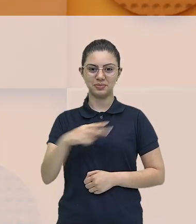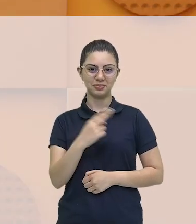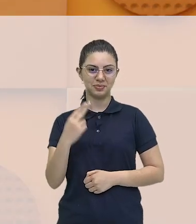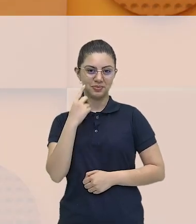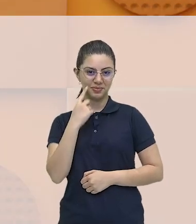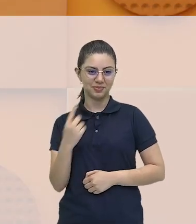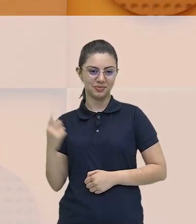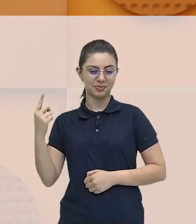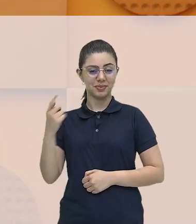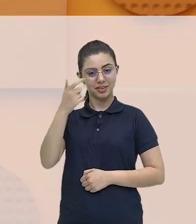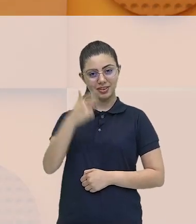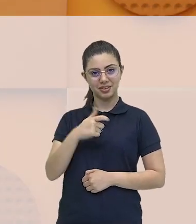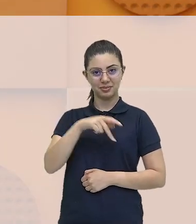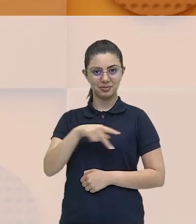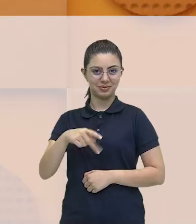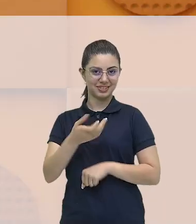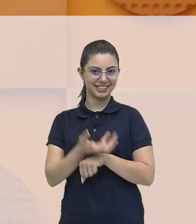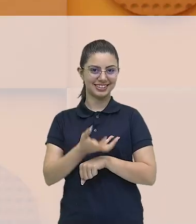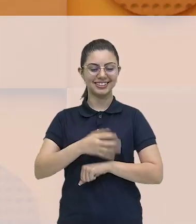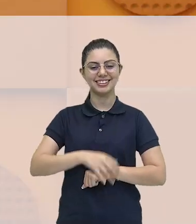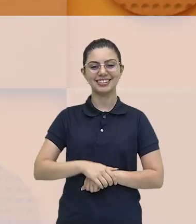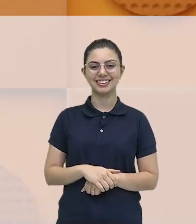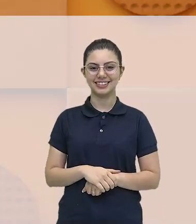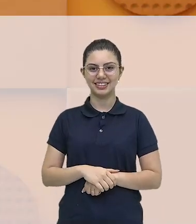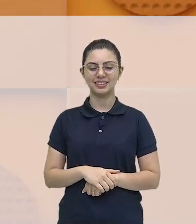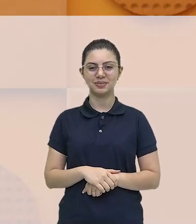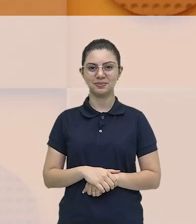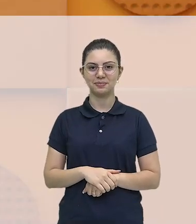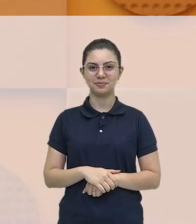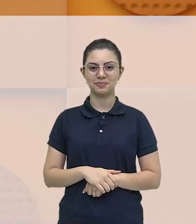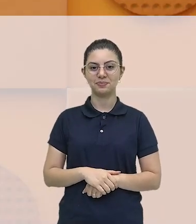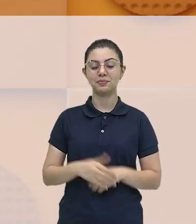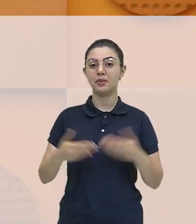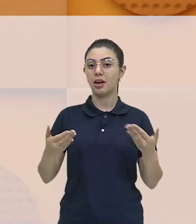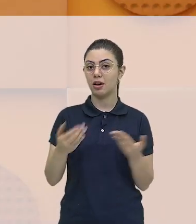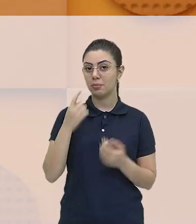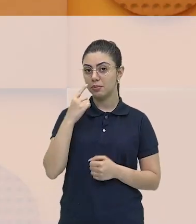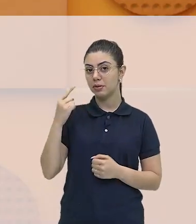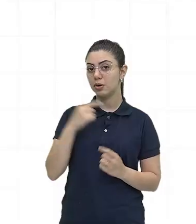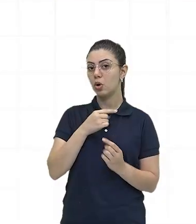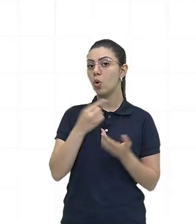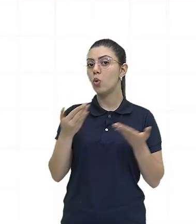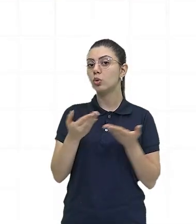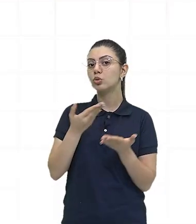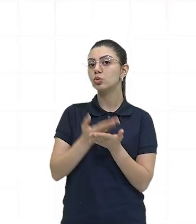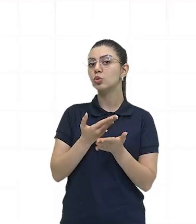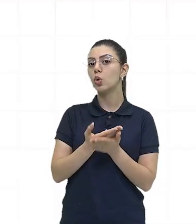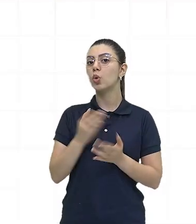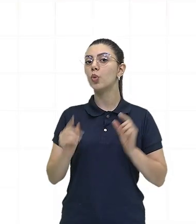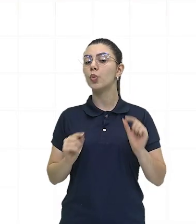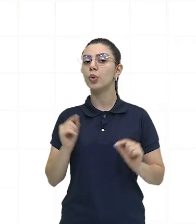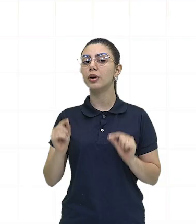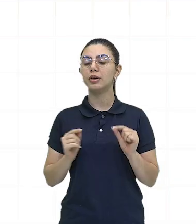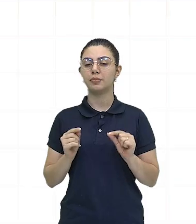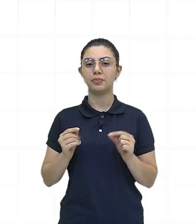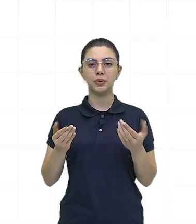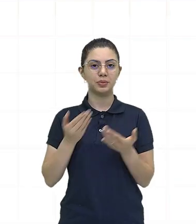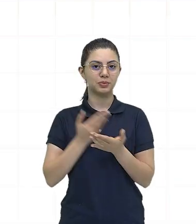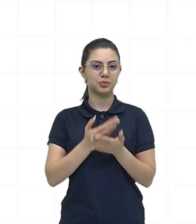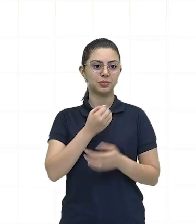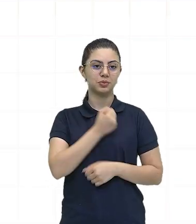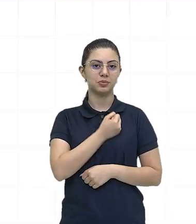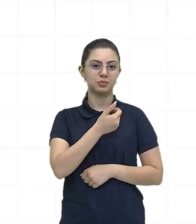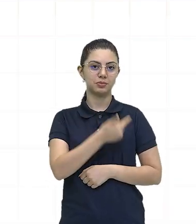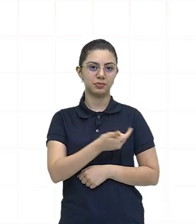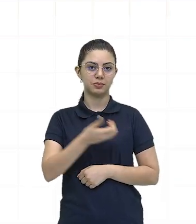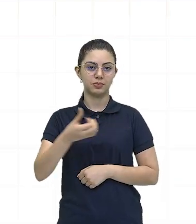Sandréia Cascais, professora desse componente. Vamos verificar qual é esta aula de hoje. Aula de número